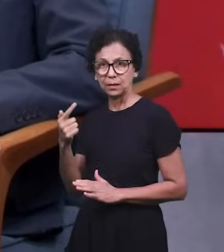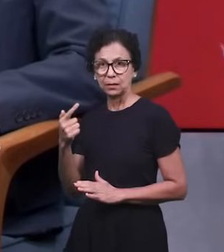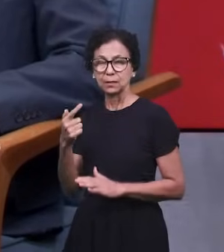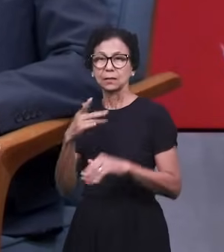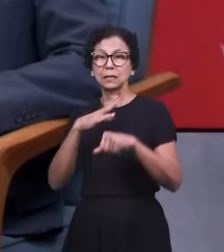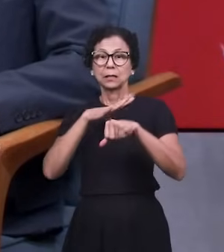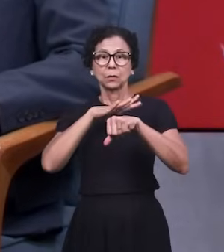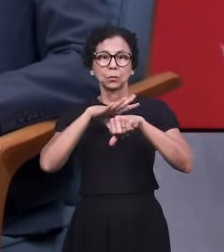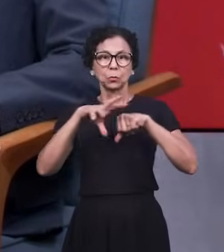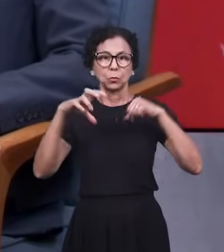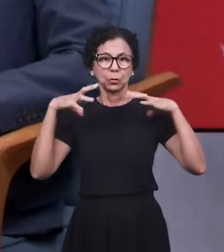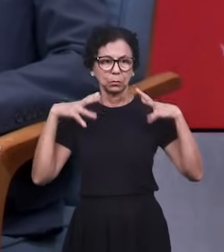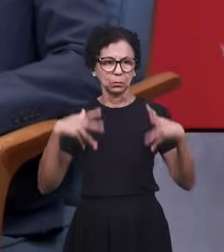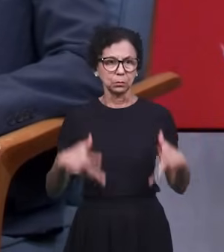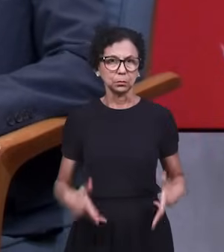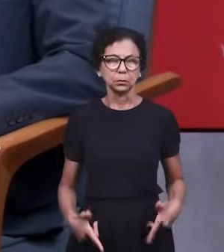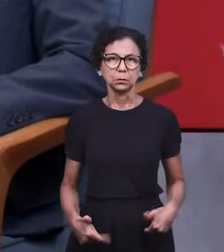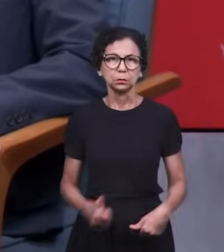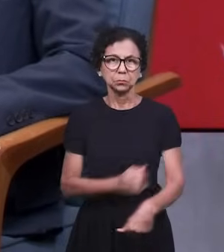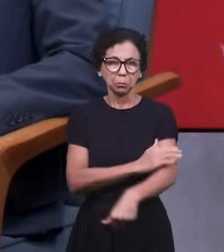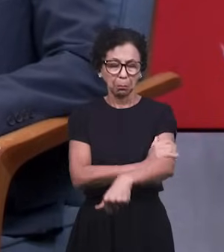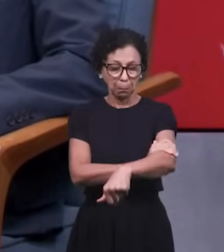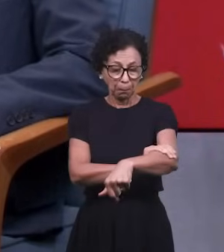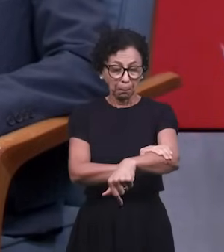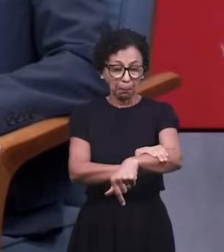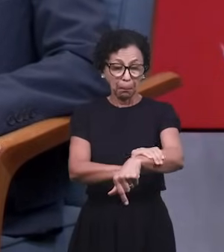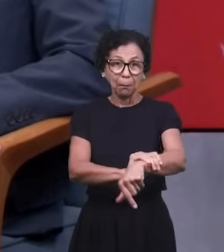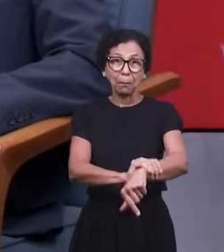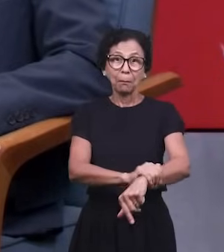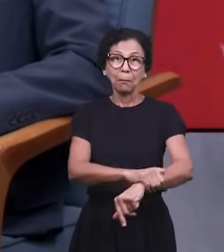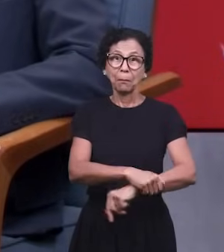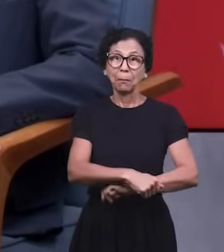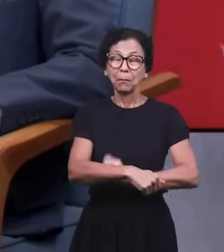Muito bem, Naamã foi curado.